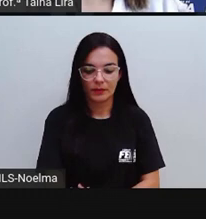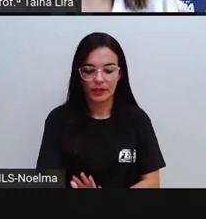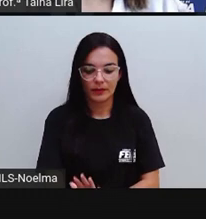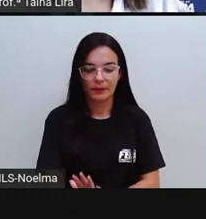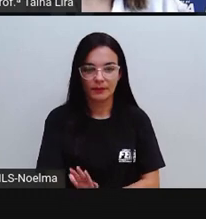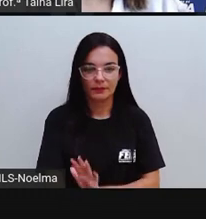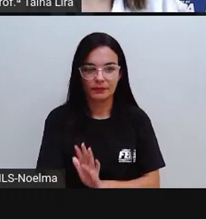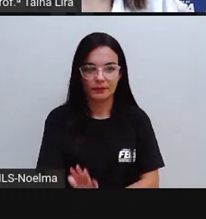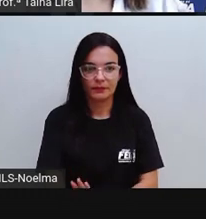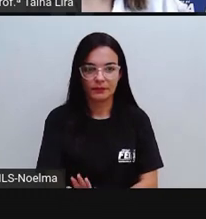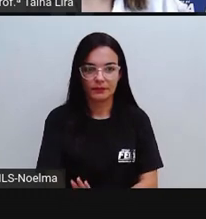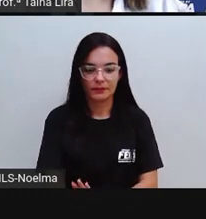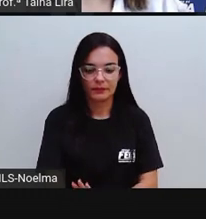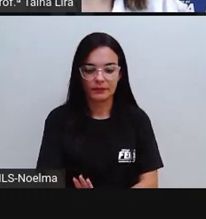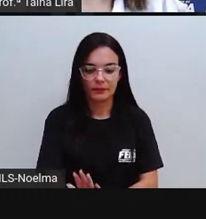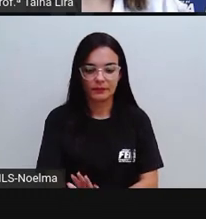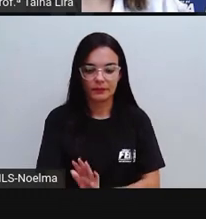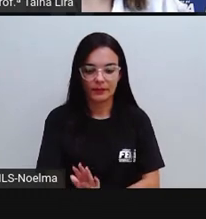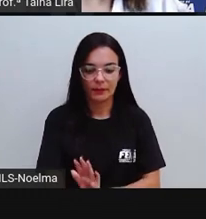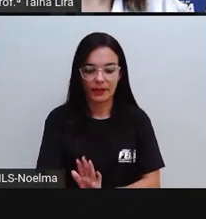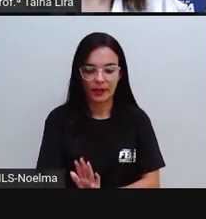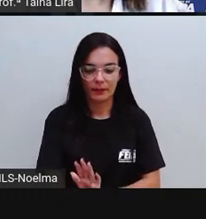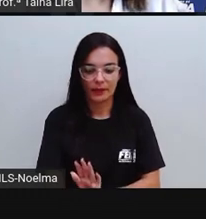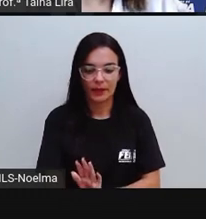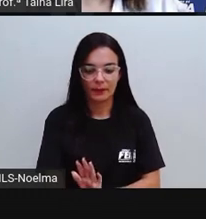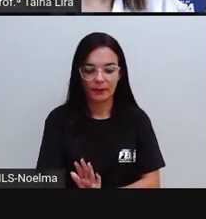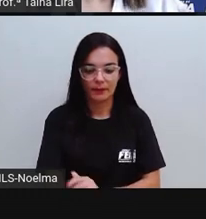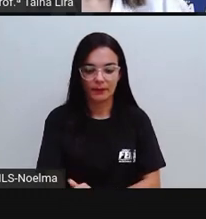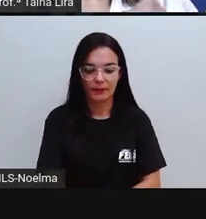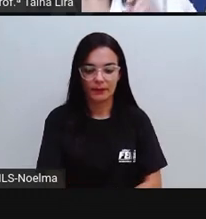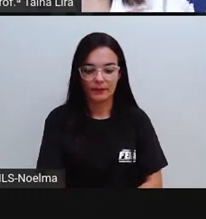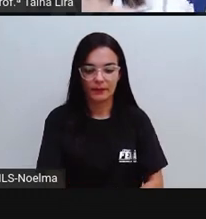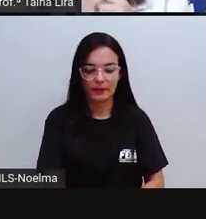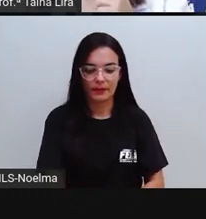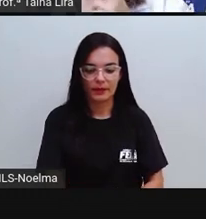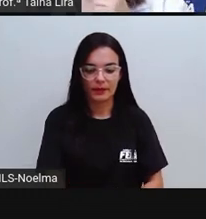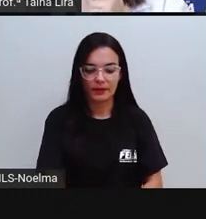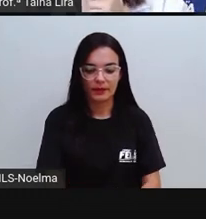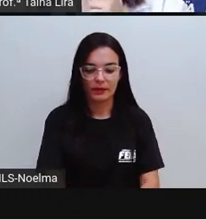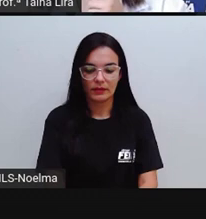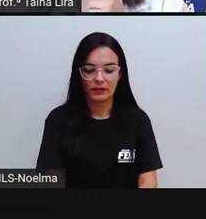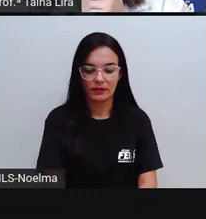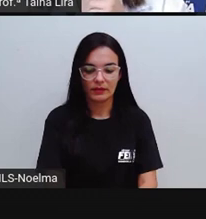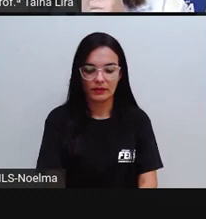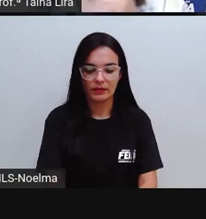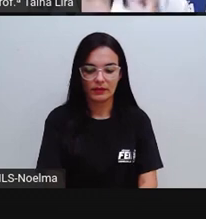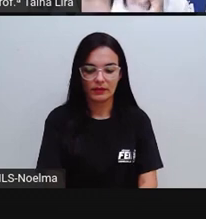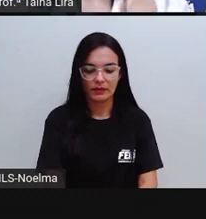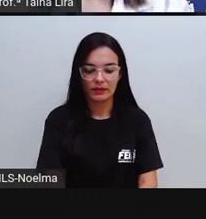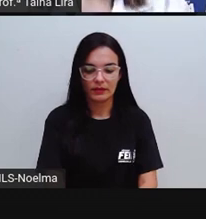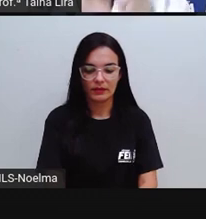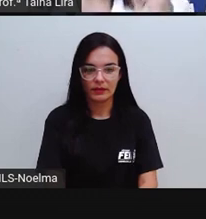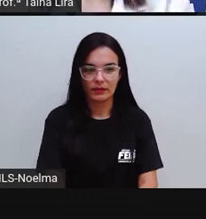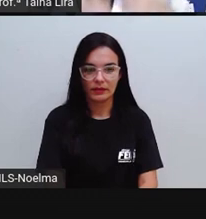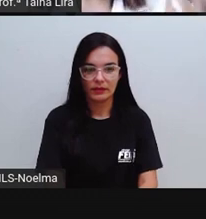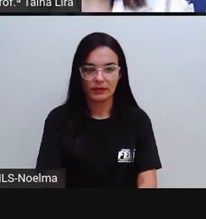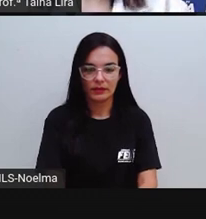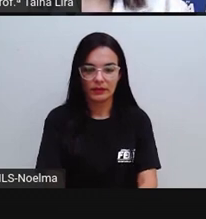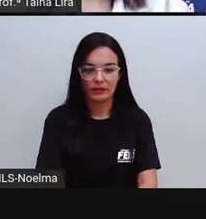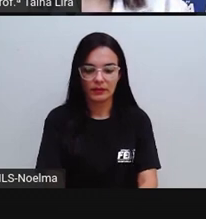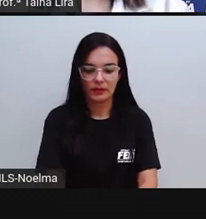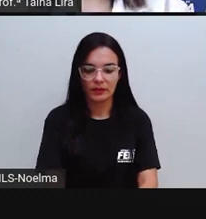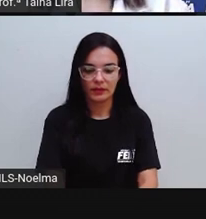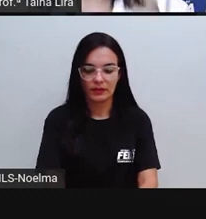um triângulo vermelho. Dois círculos azuis, um triângulo vermelho. Qual seria a próxima figura, a próxima